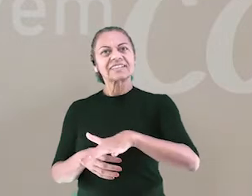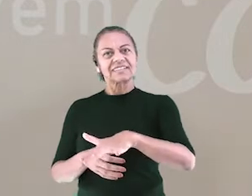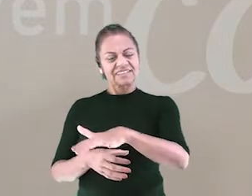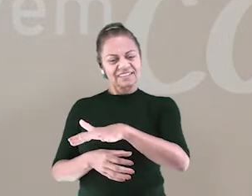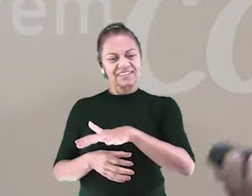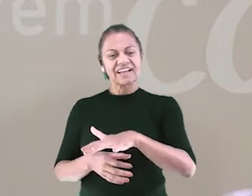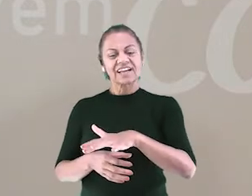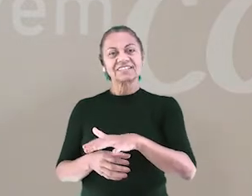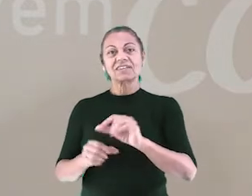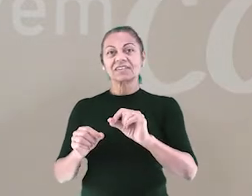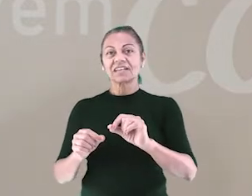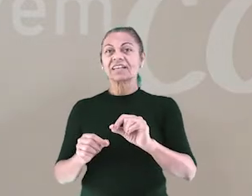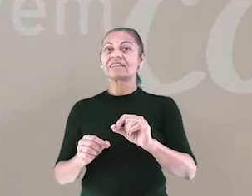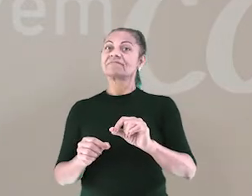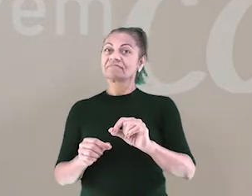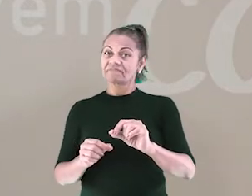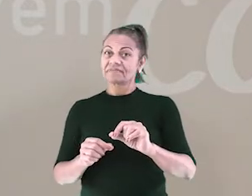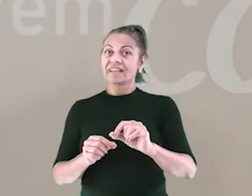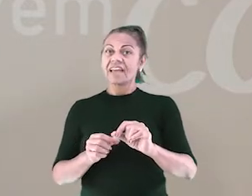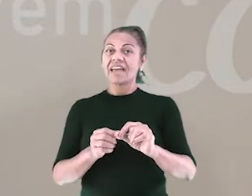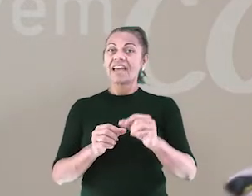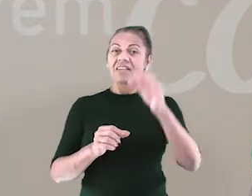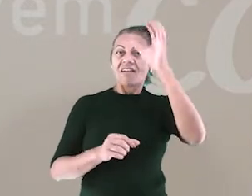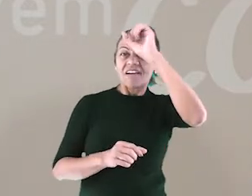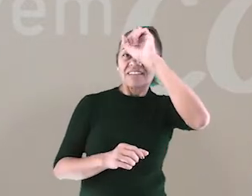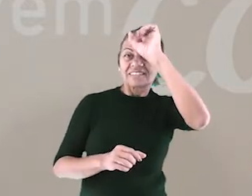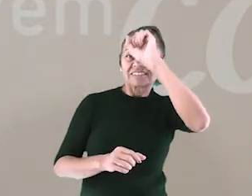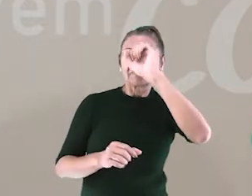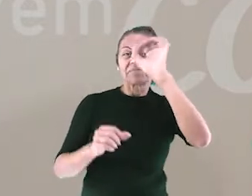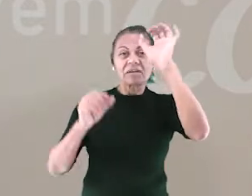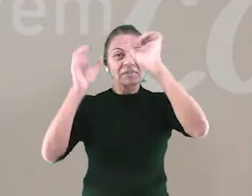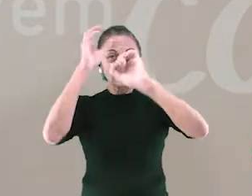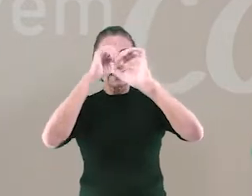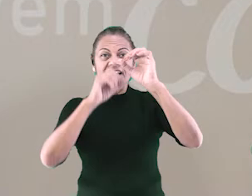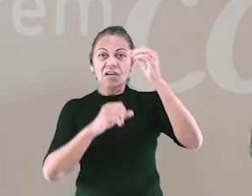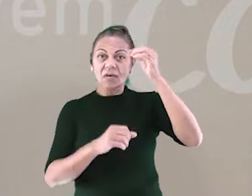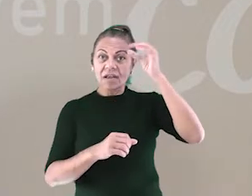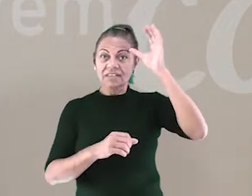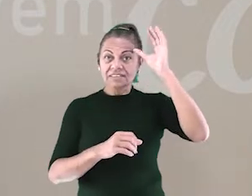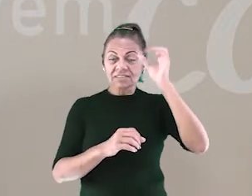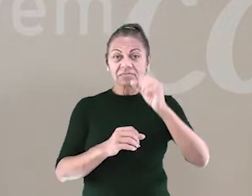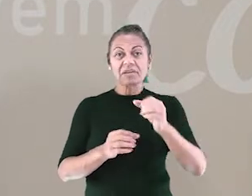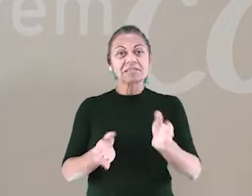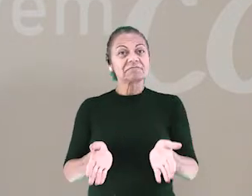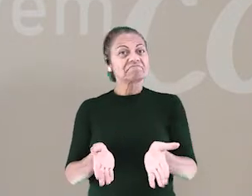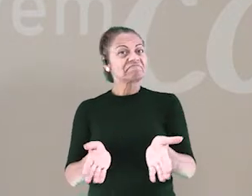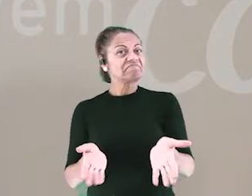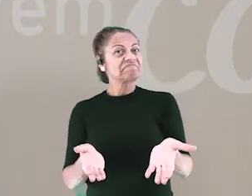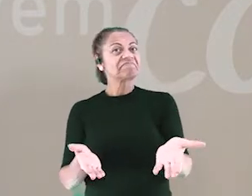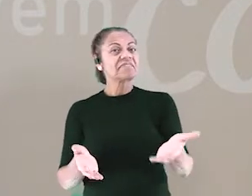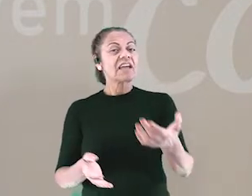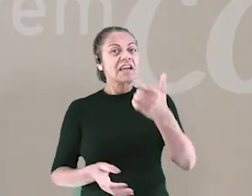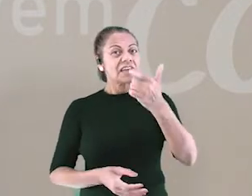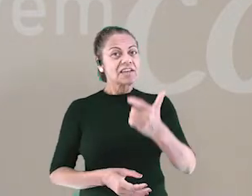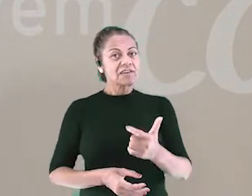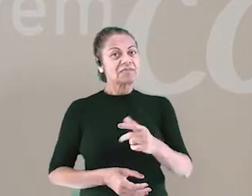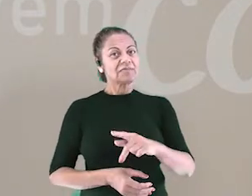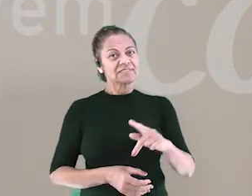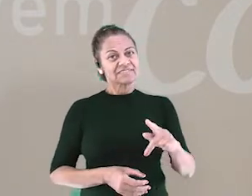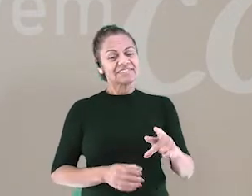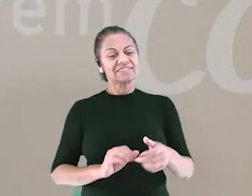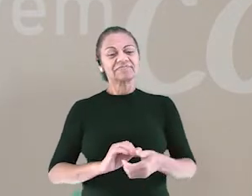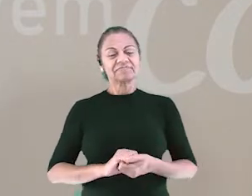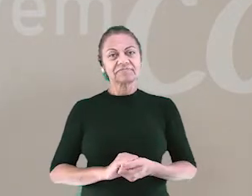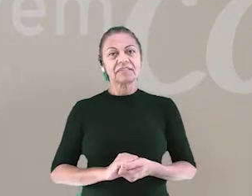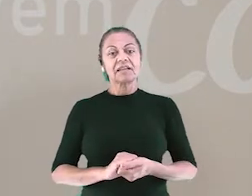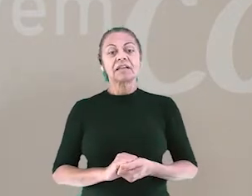pessoas, pois sou uma professora. E nem todo professor trabalha dentro de escolas. Tem professor que trabalha em